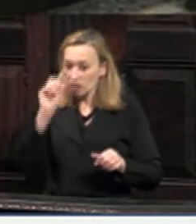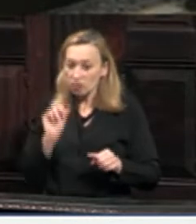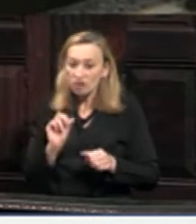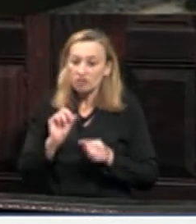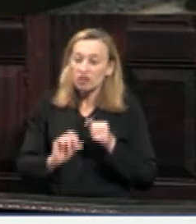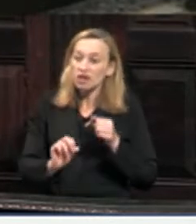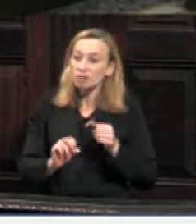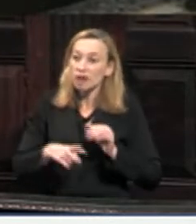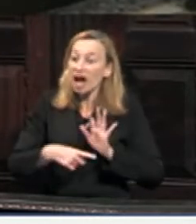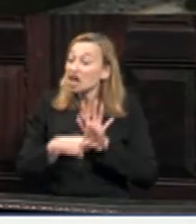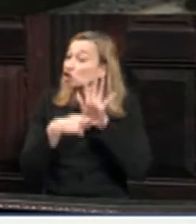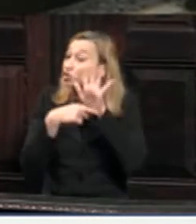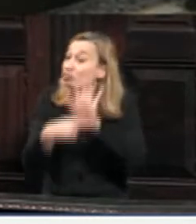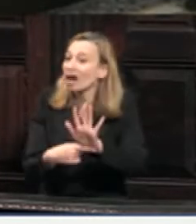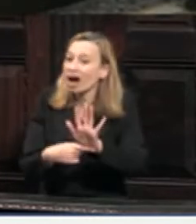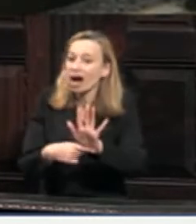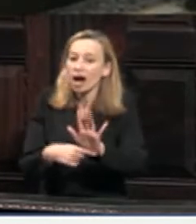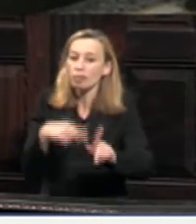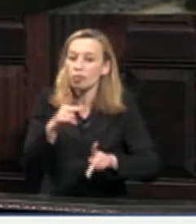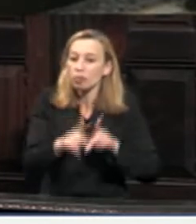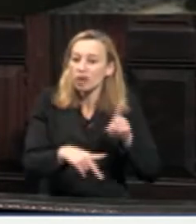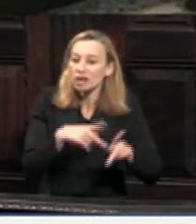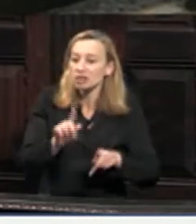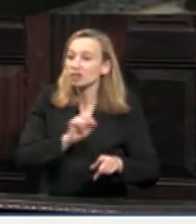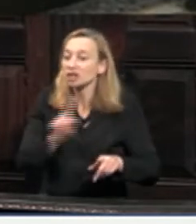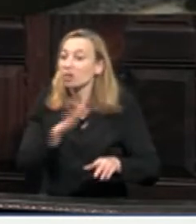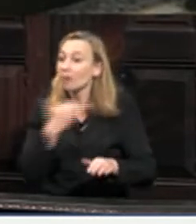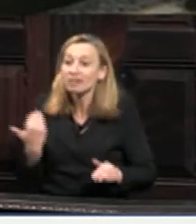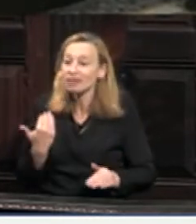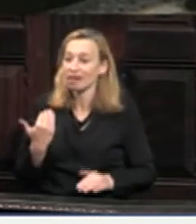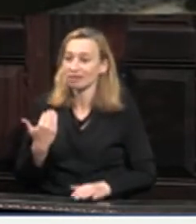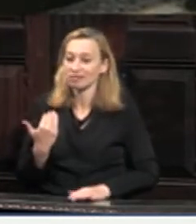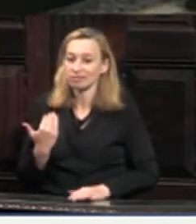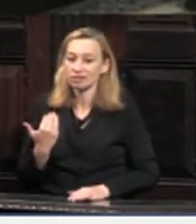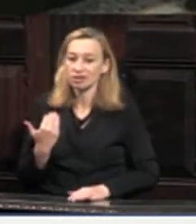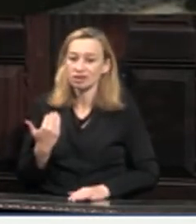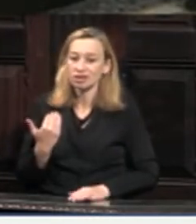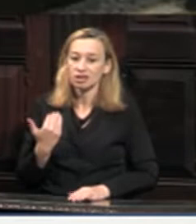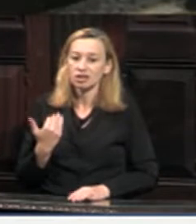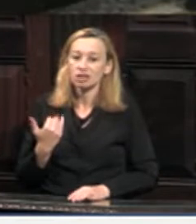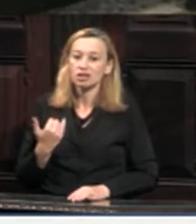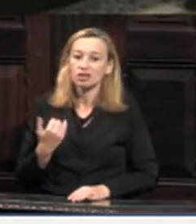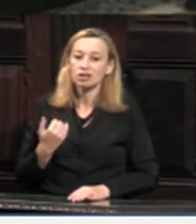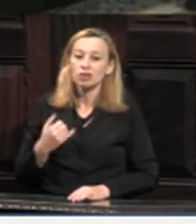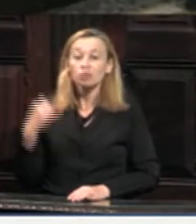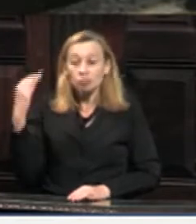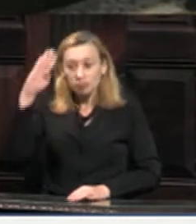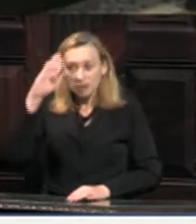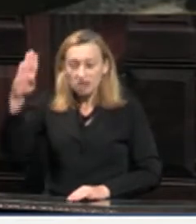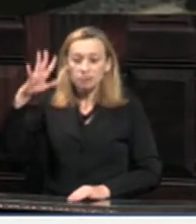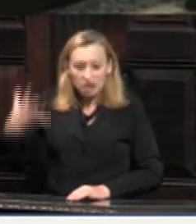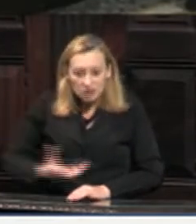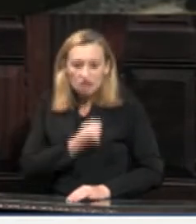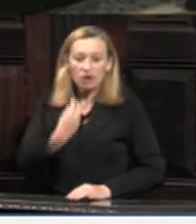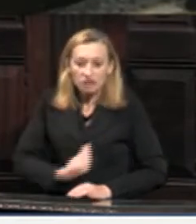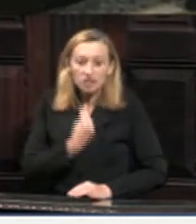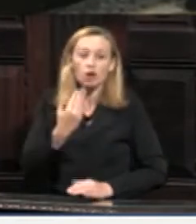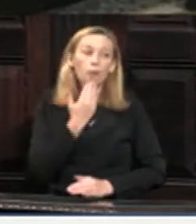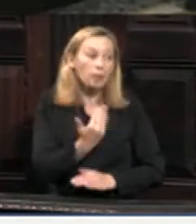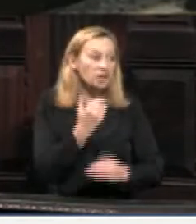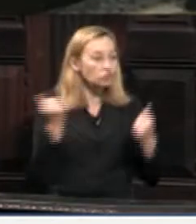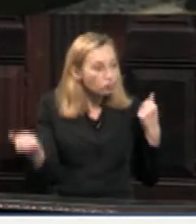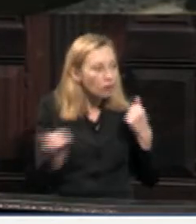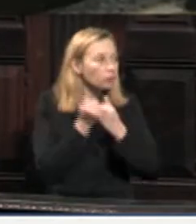e cirurgia. O que a gente quer é salvar a vida. Aí peço Sua Excelência que com seu apoio a